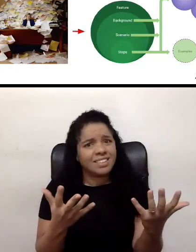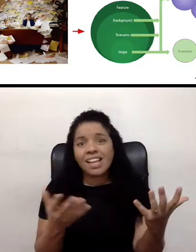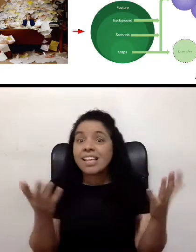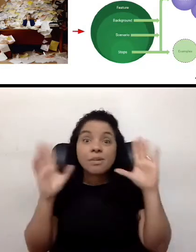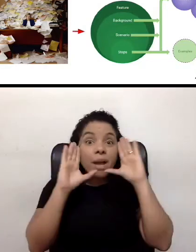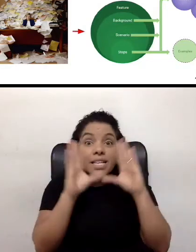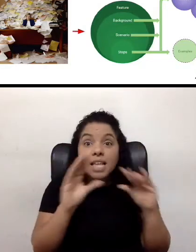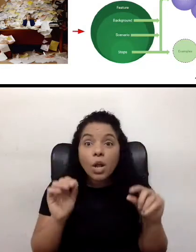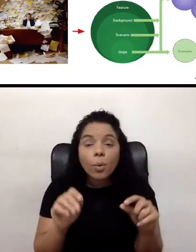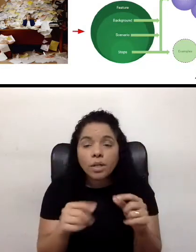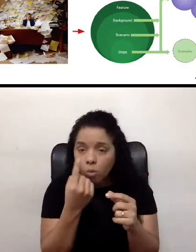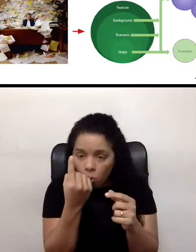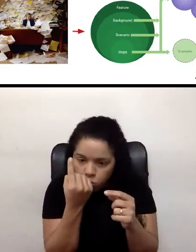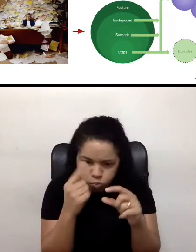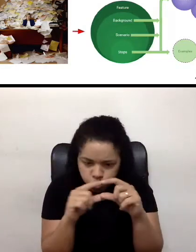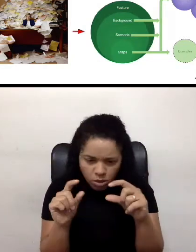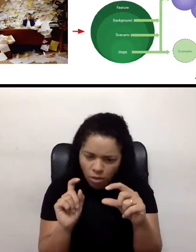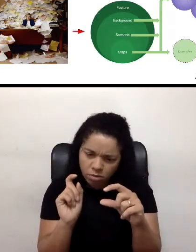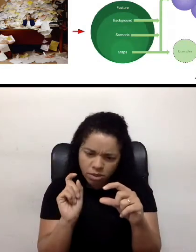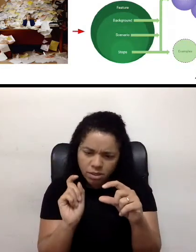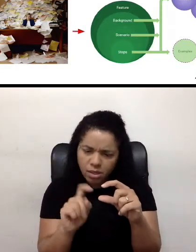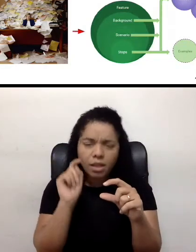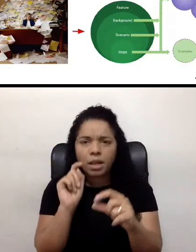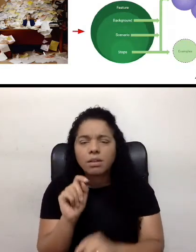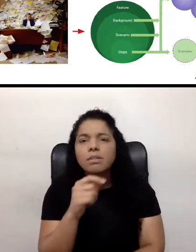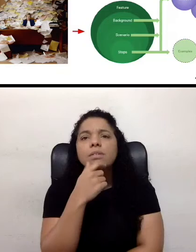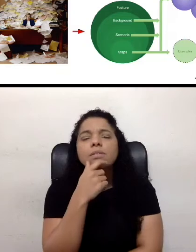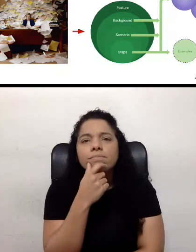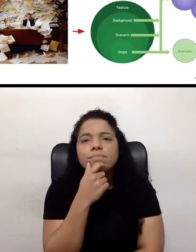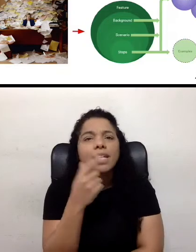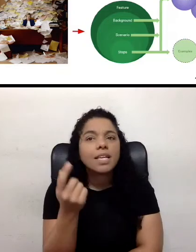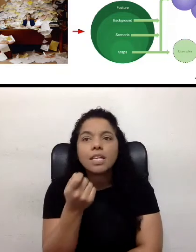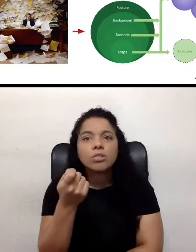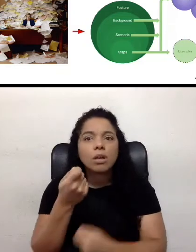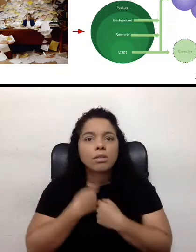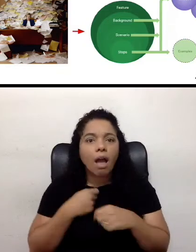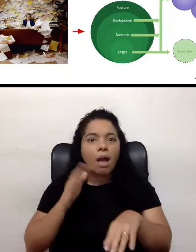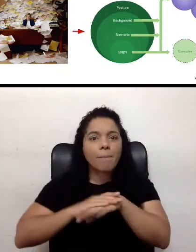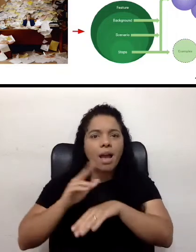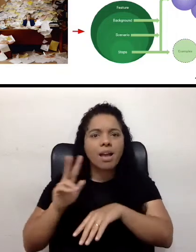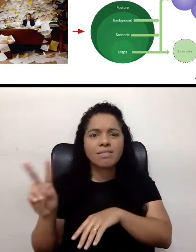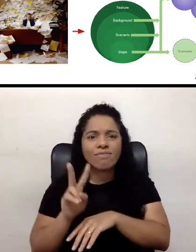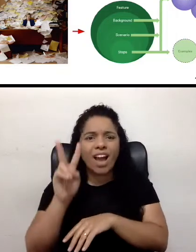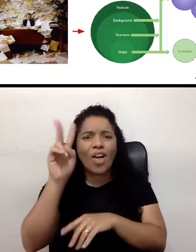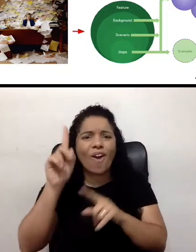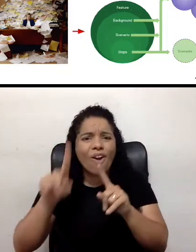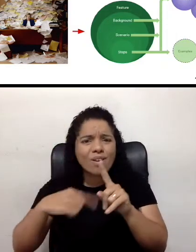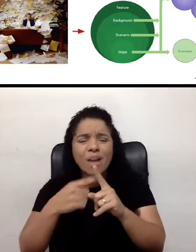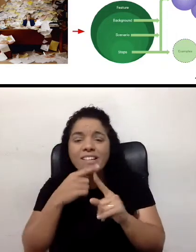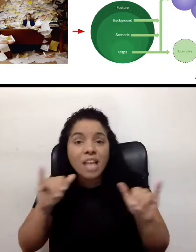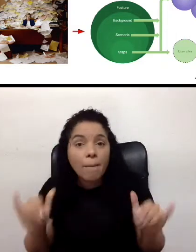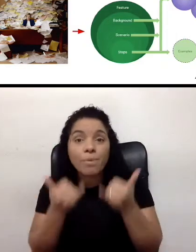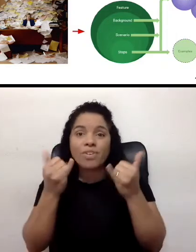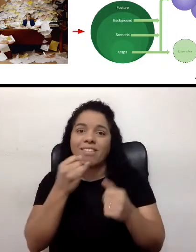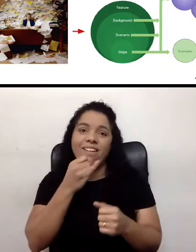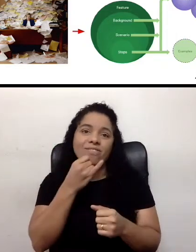você só clicar no botão e usar isso para trazer valor? Não é muito mais tranquilo para você aproveitar essa